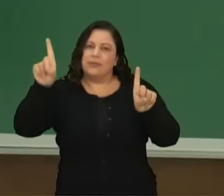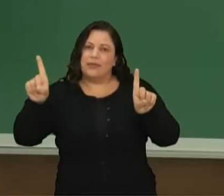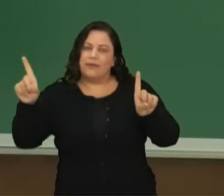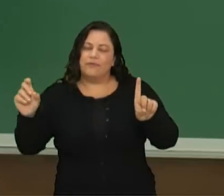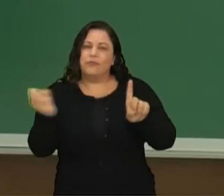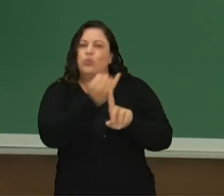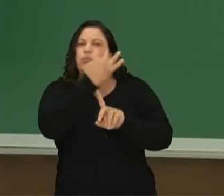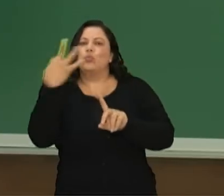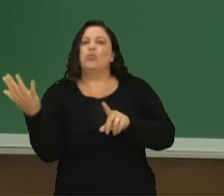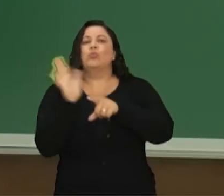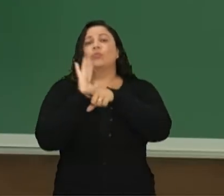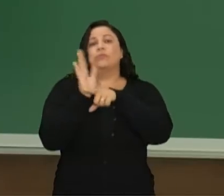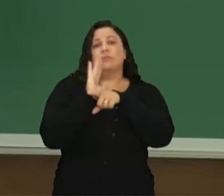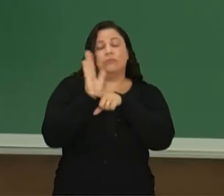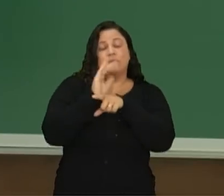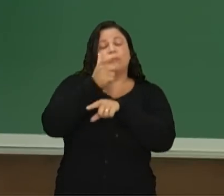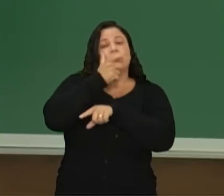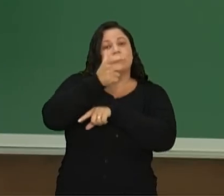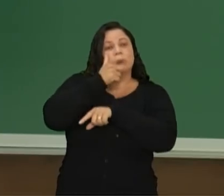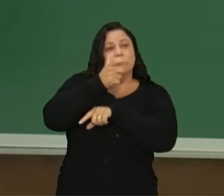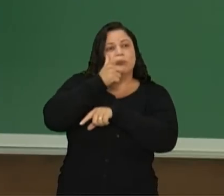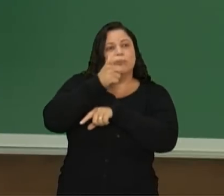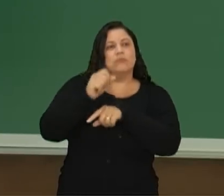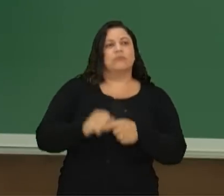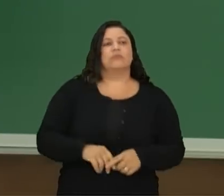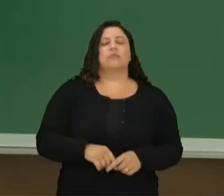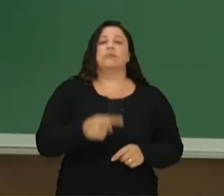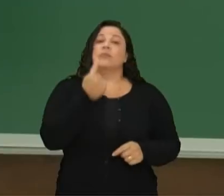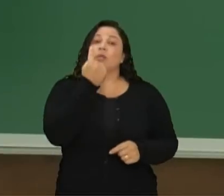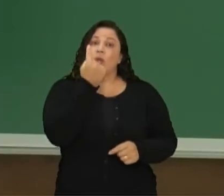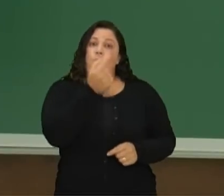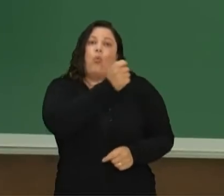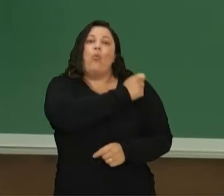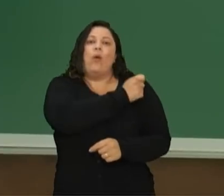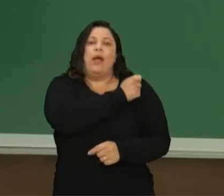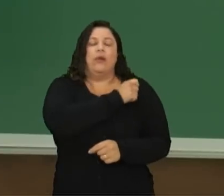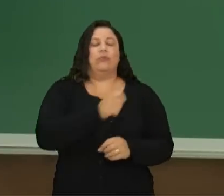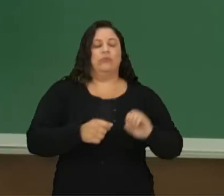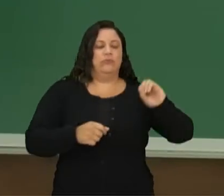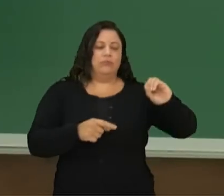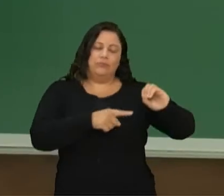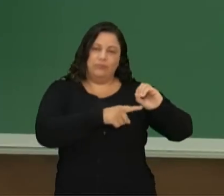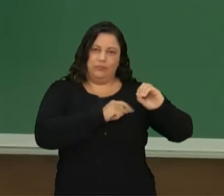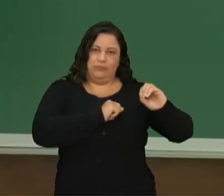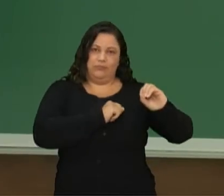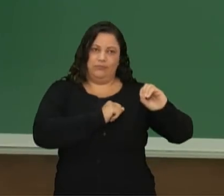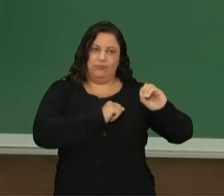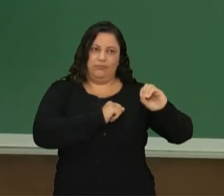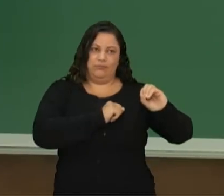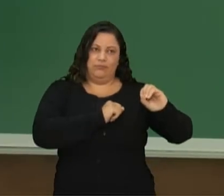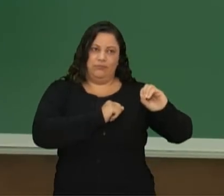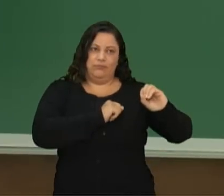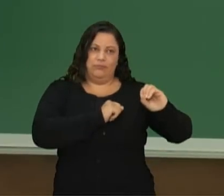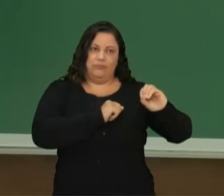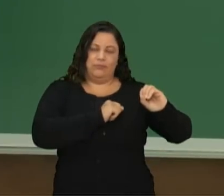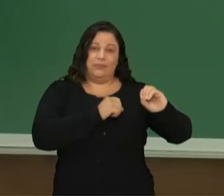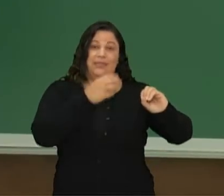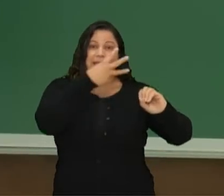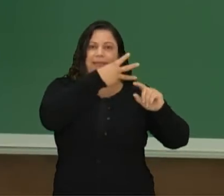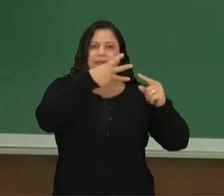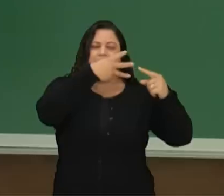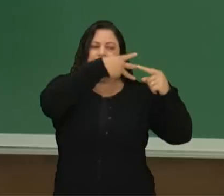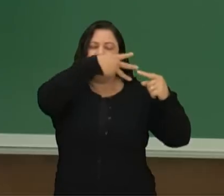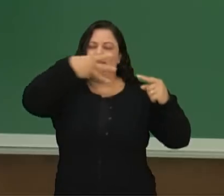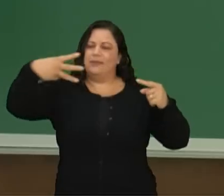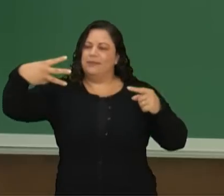de filmes assistidos, nós temos que um aluno assistiu 0 filmes. Nós temos que 3